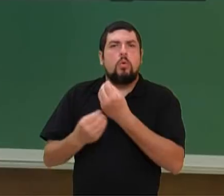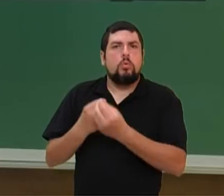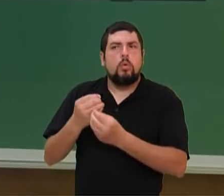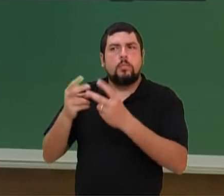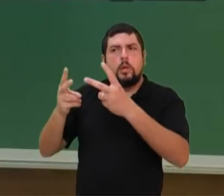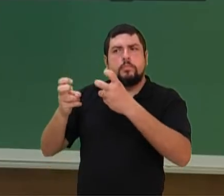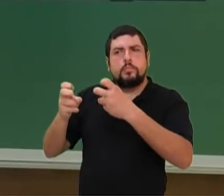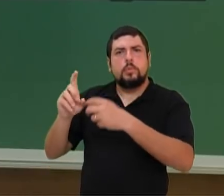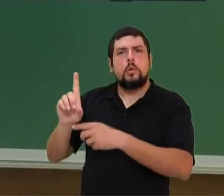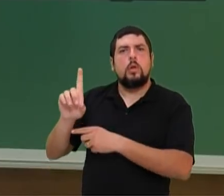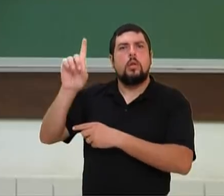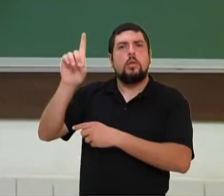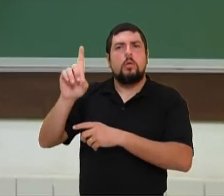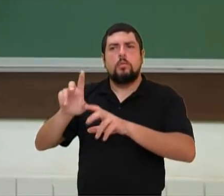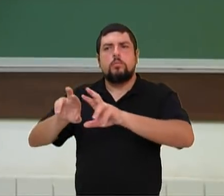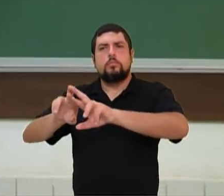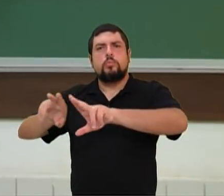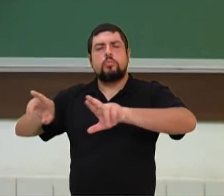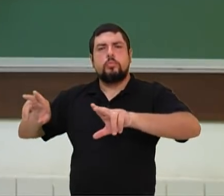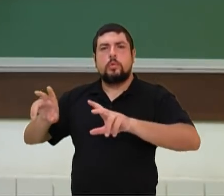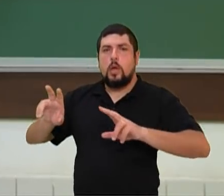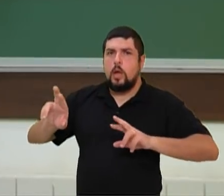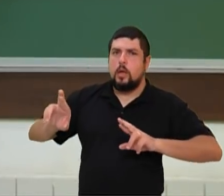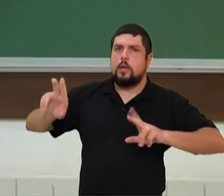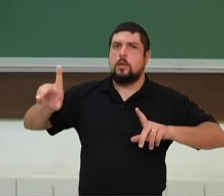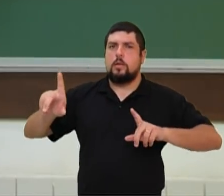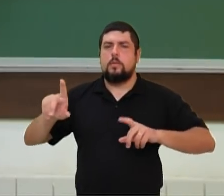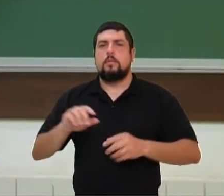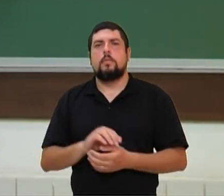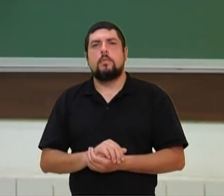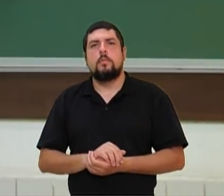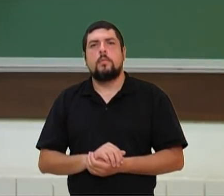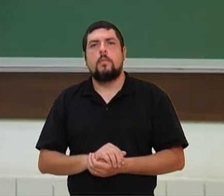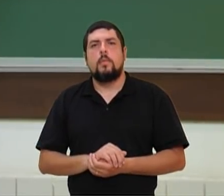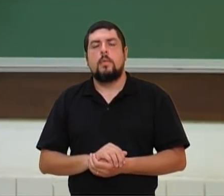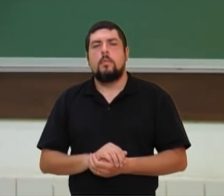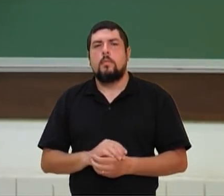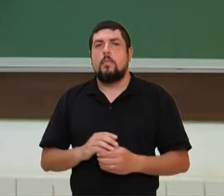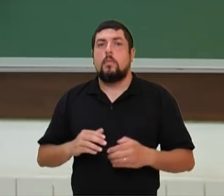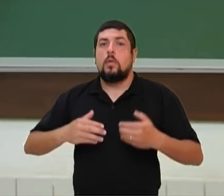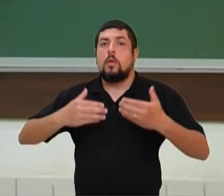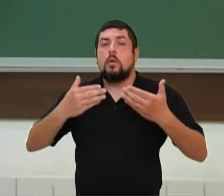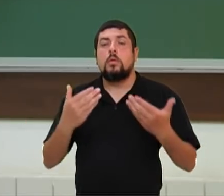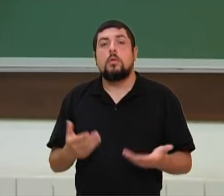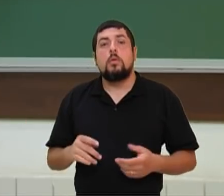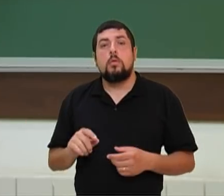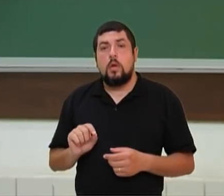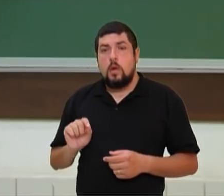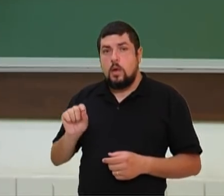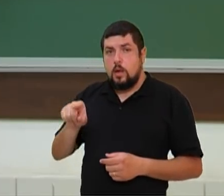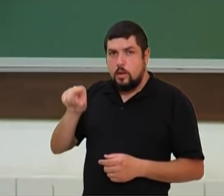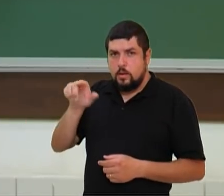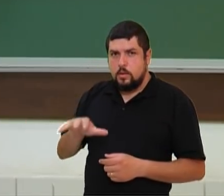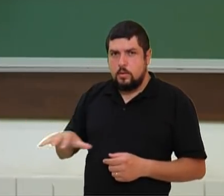povos e culturas orientais. Vamos ver bem uma grande diferença entre o que, de certa forma, é uma